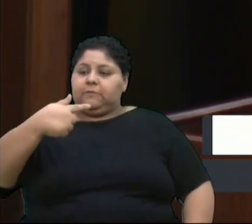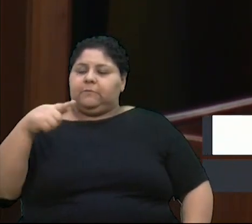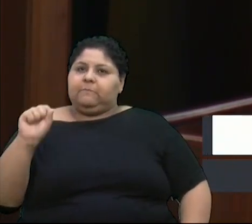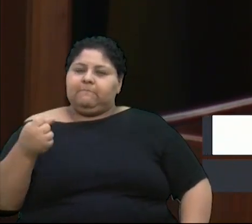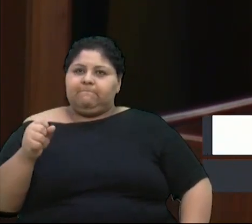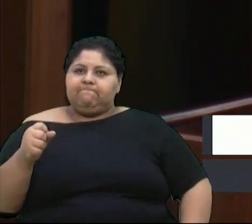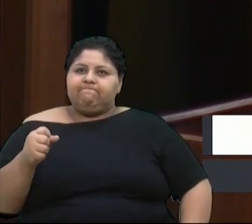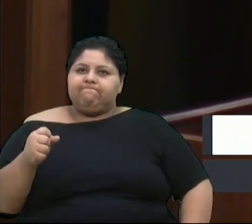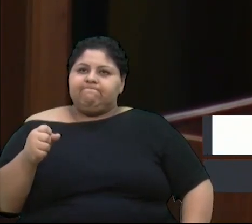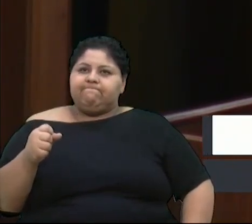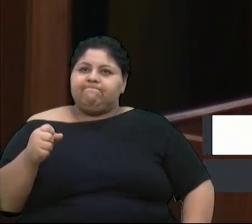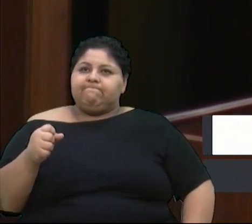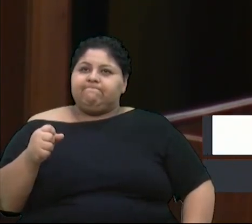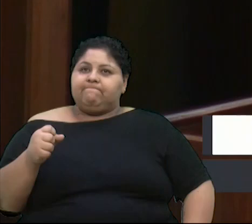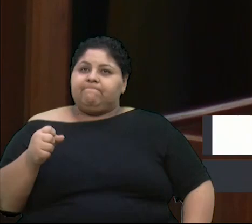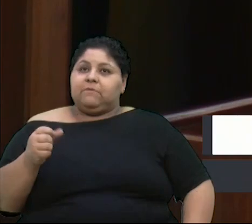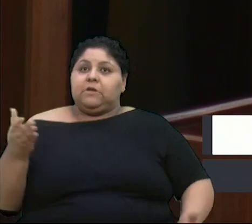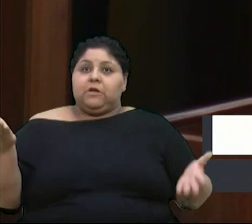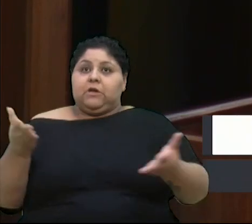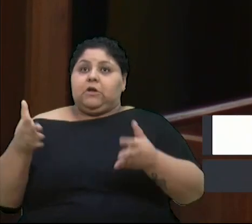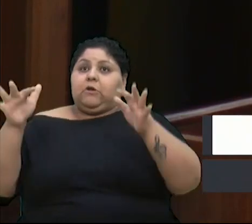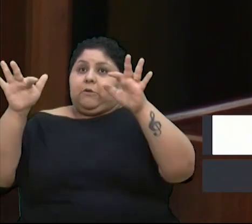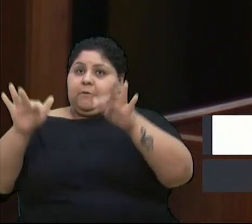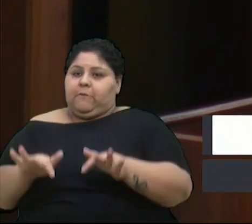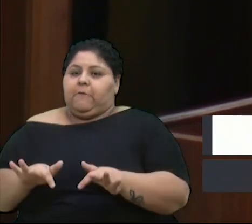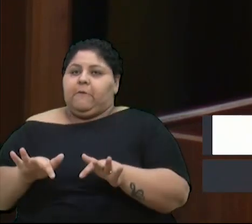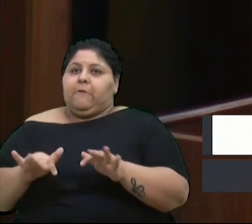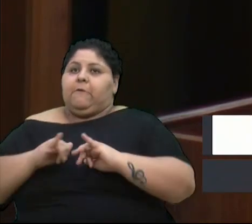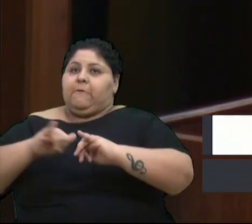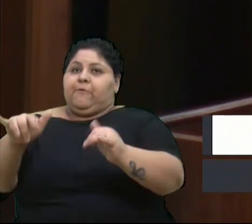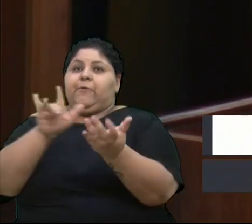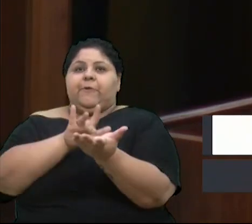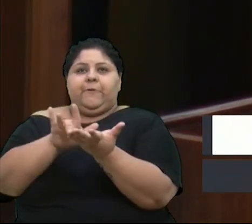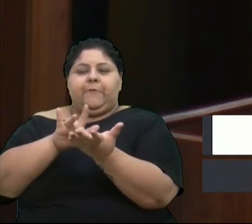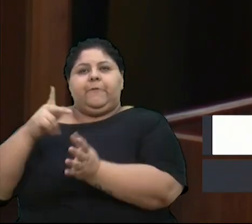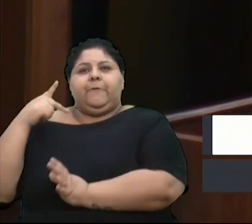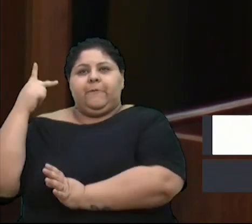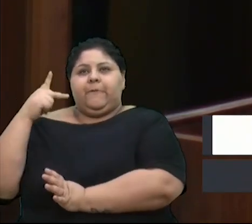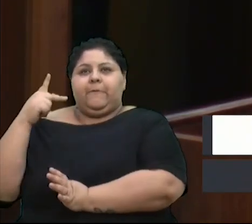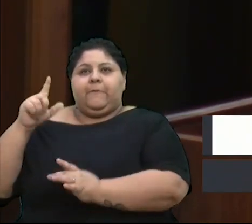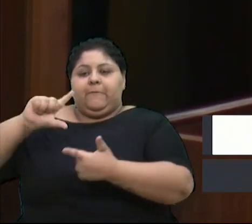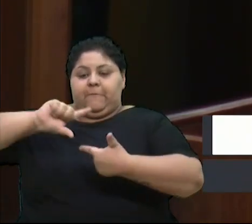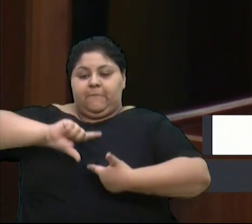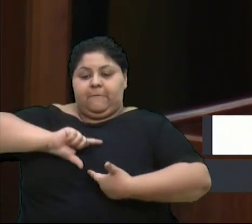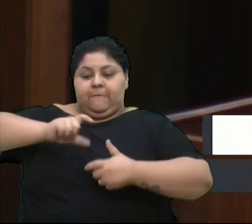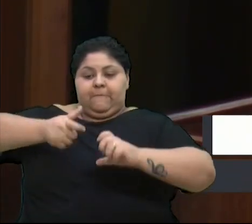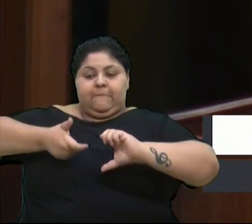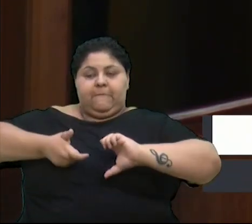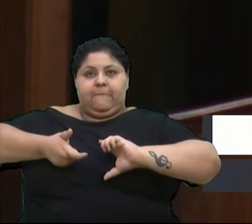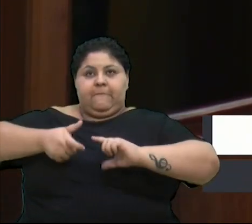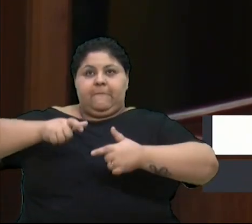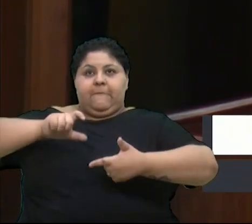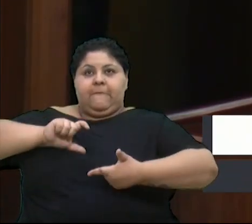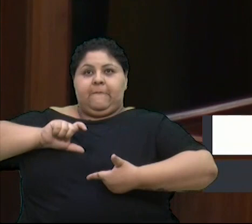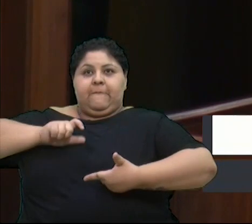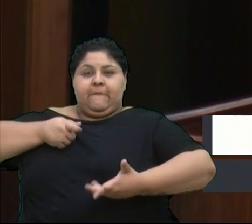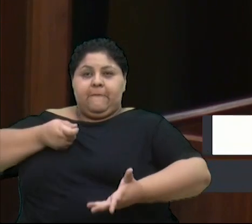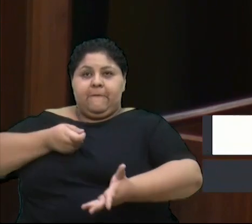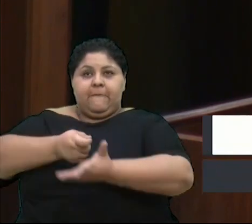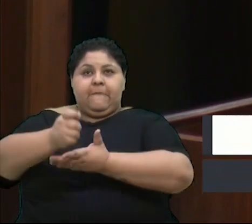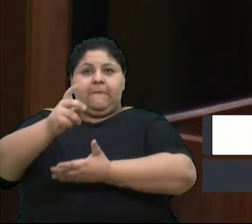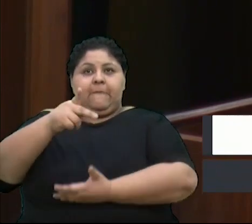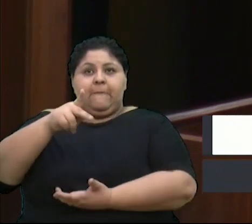1978, e aí cai por terra a fake news da postagem da vereadora, Israel deu a península